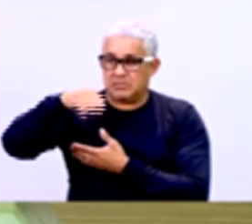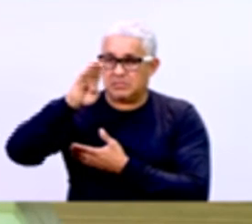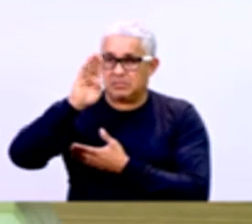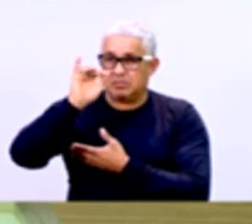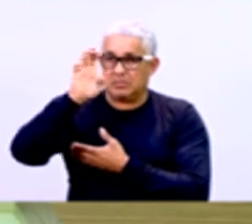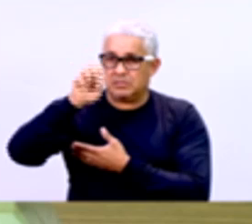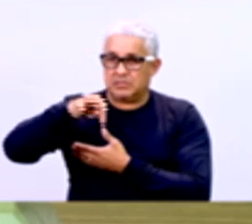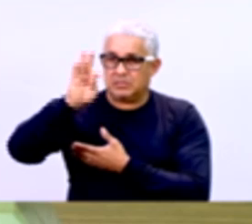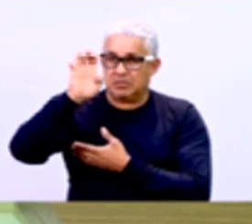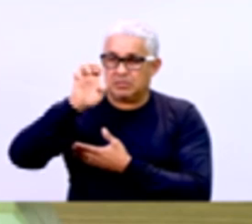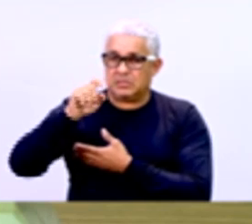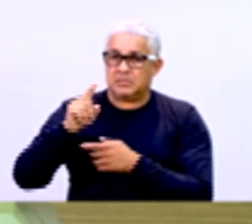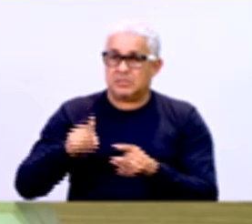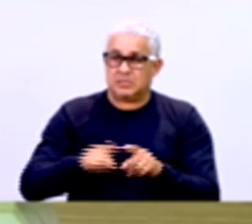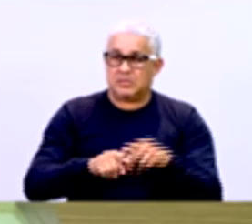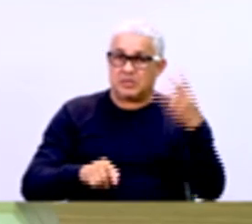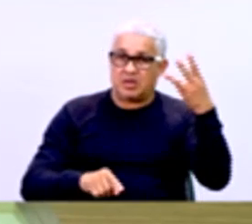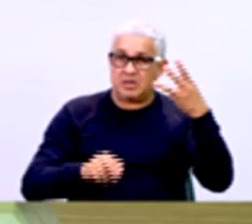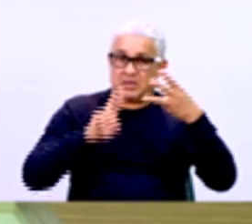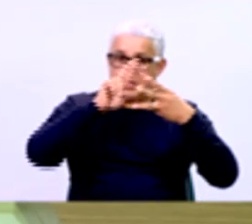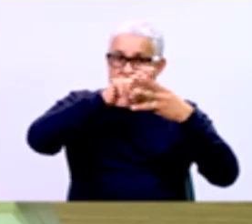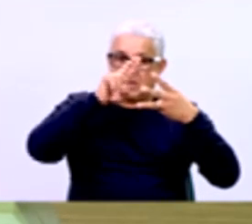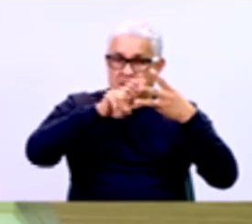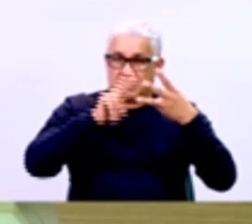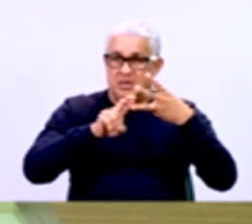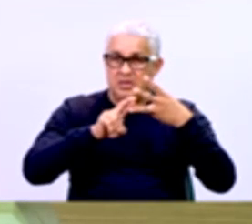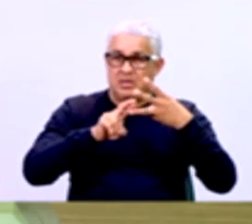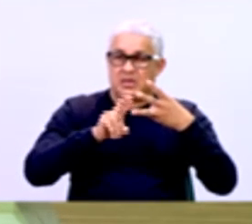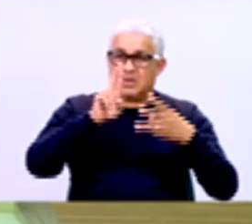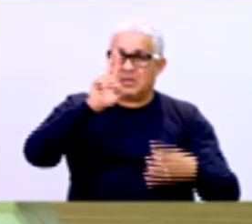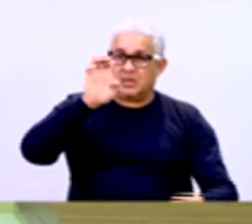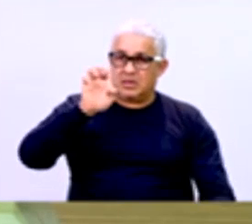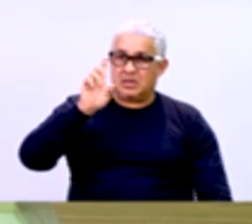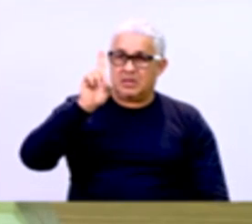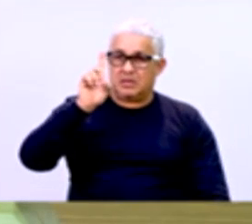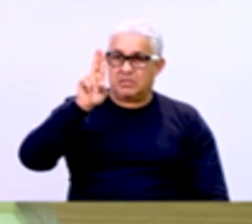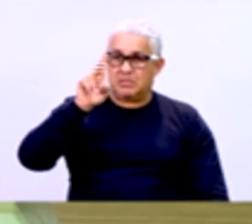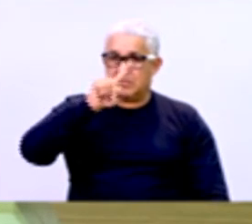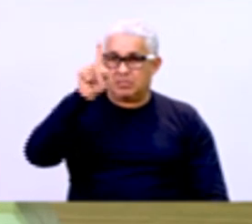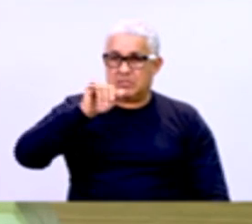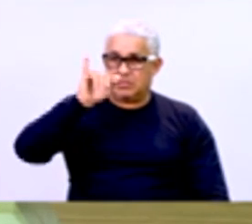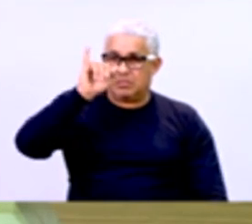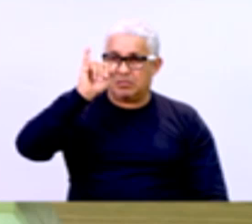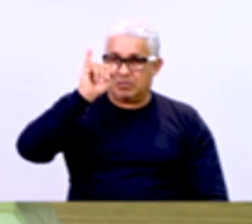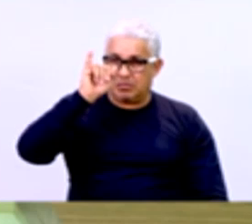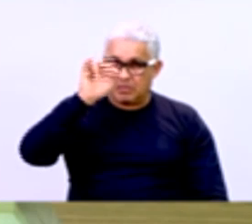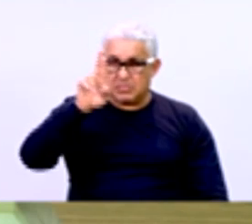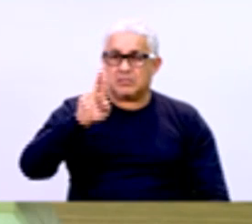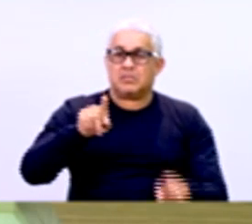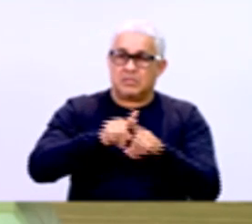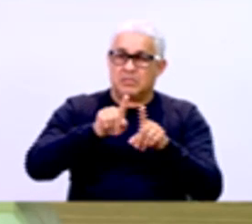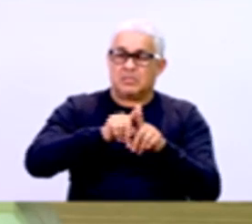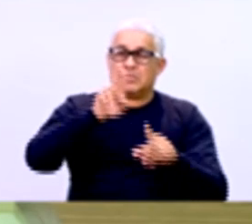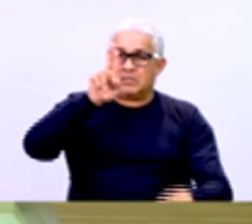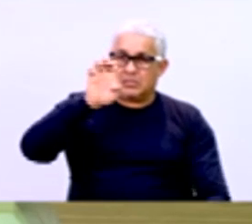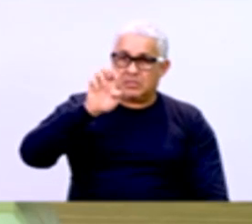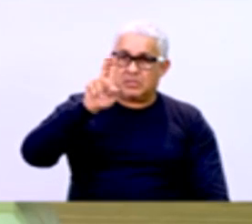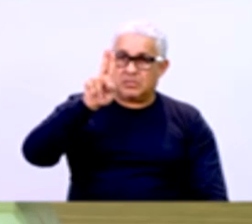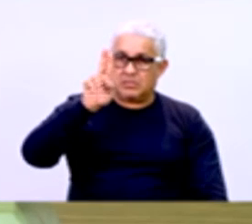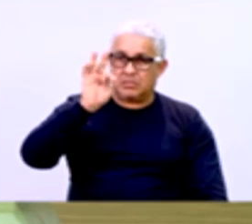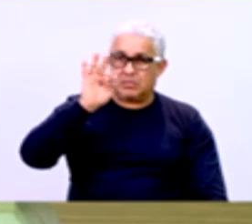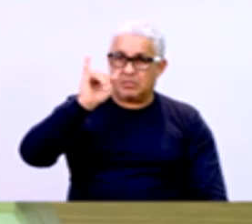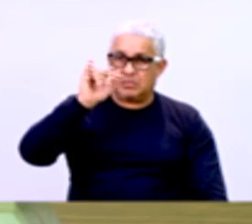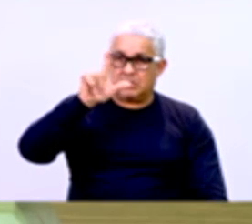3 R's. Reduzir, reutilizar e reciclar. É interessante também que